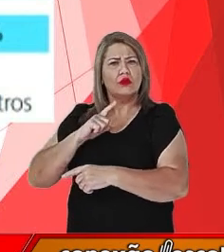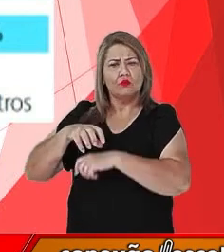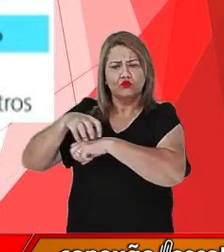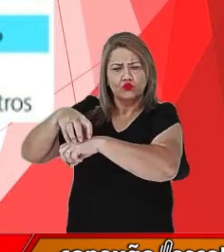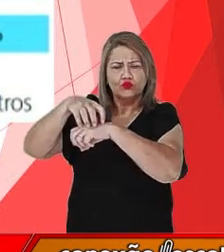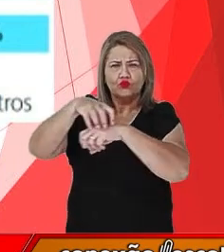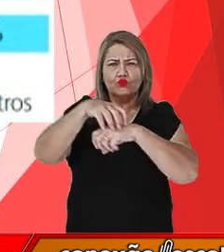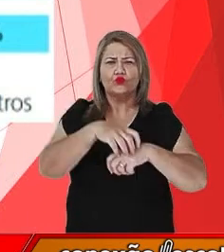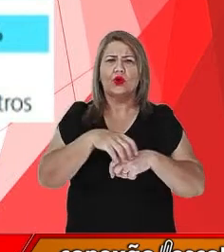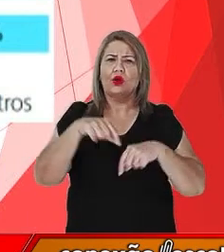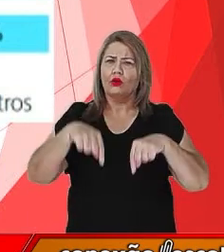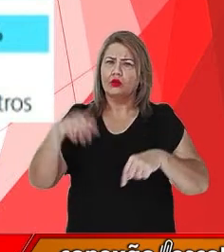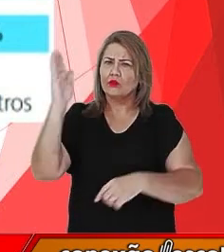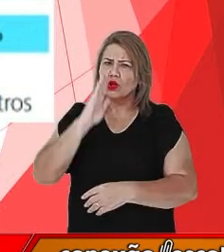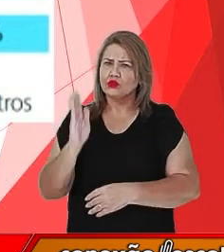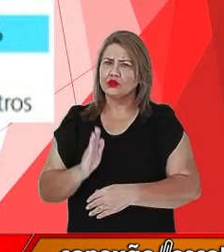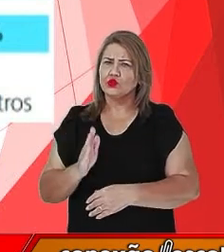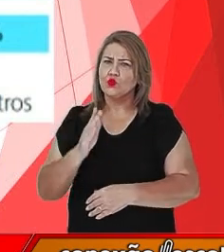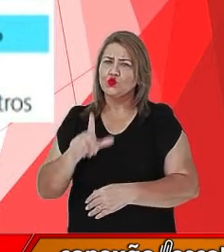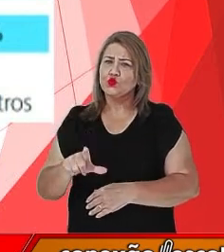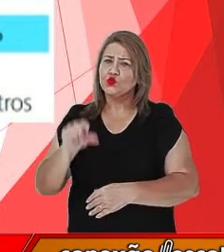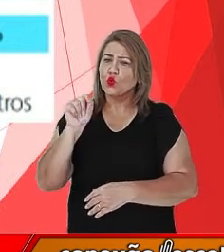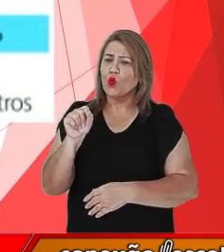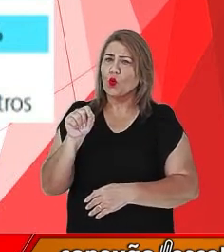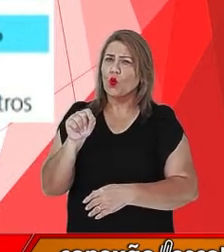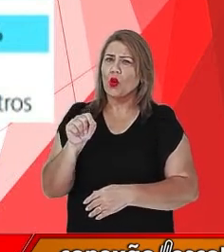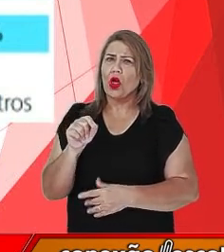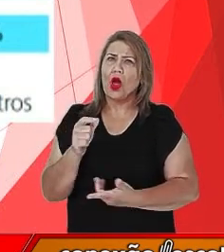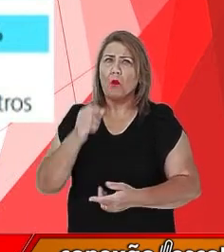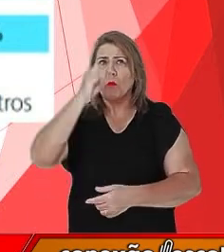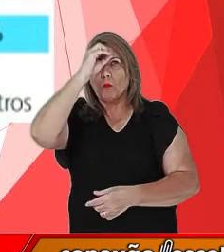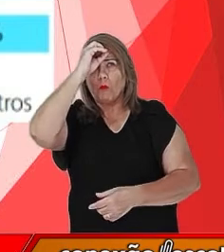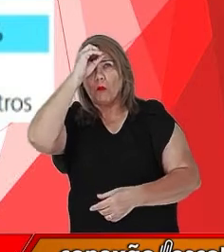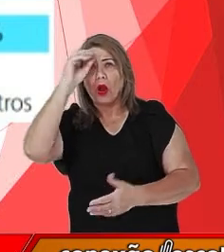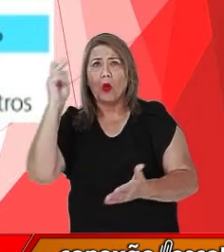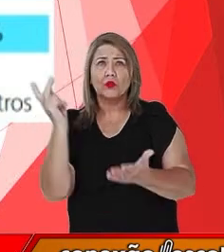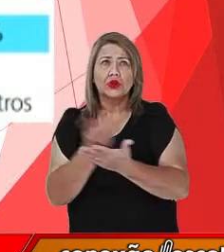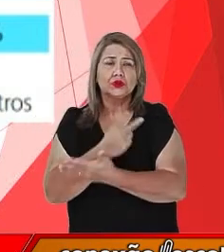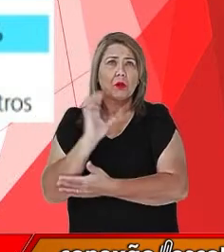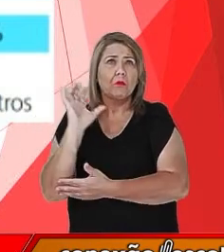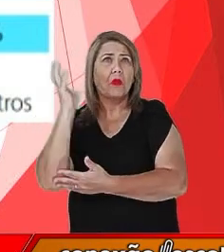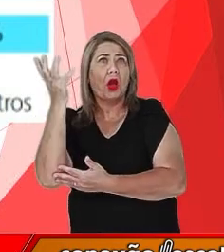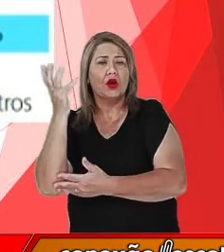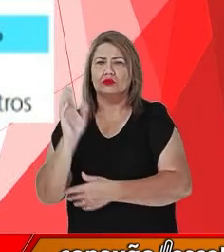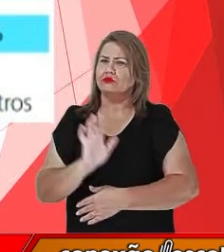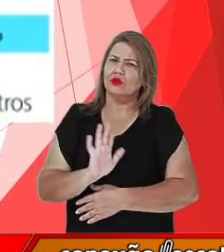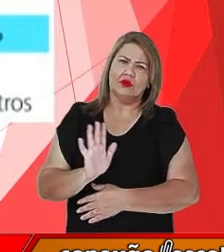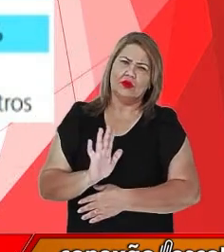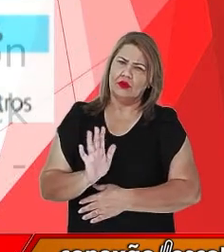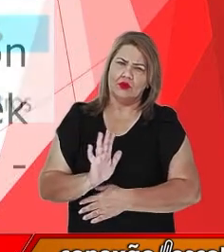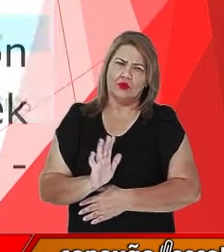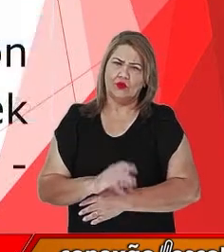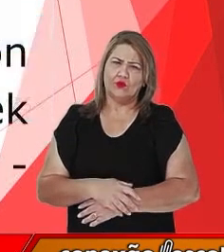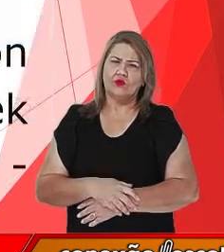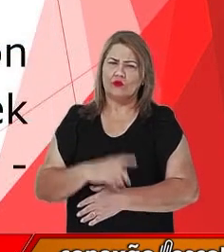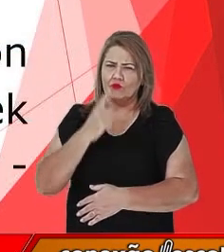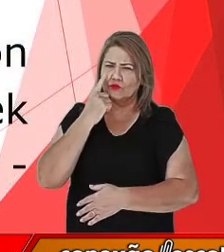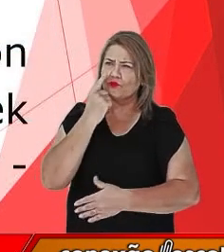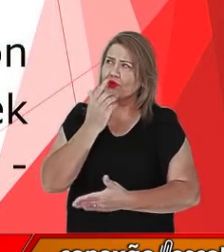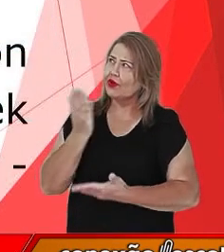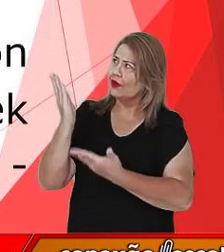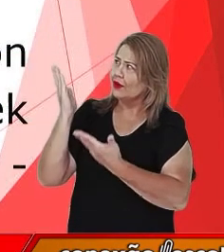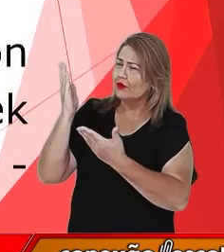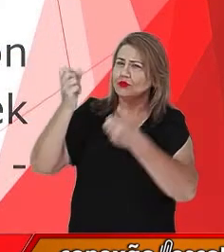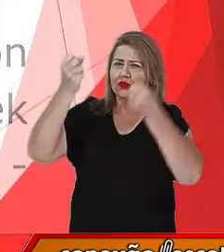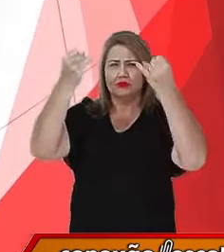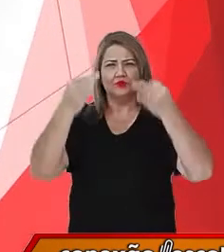cargas aqui no Brasil não foi uma escolha inocente que aconteceu pelo acaso. Se liga aí que nós vamos